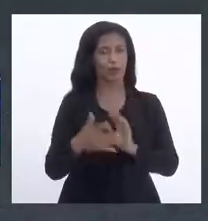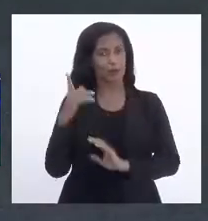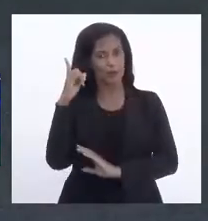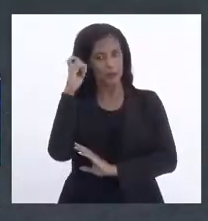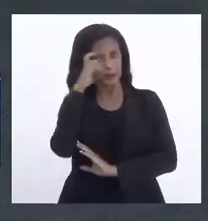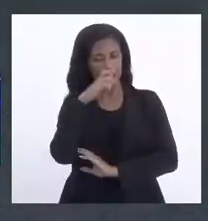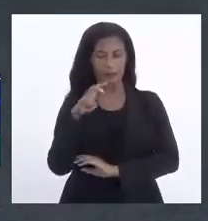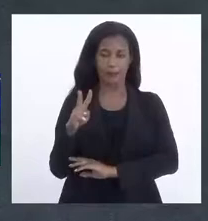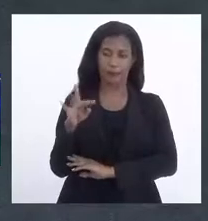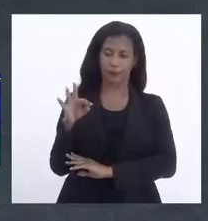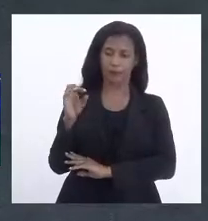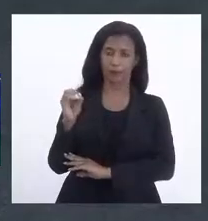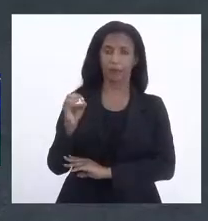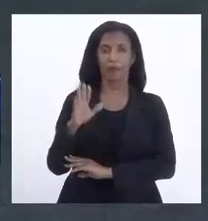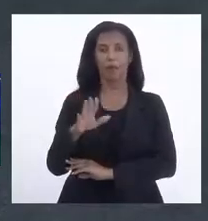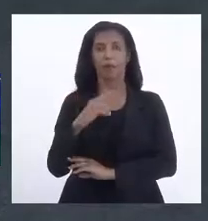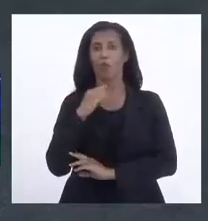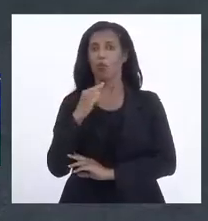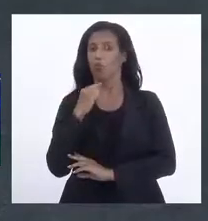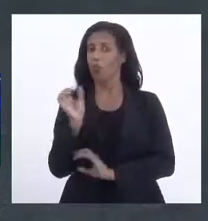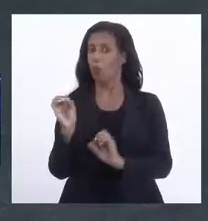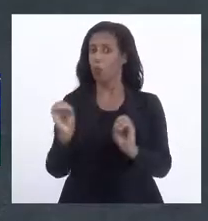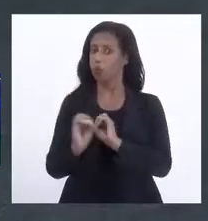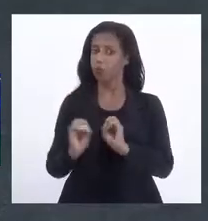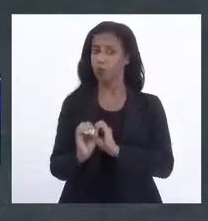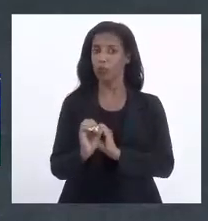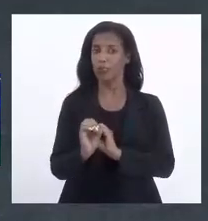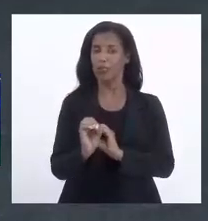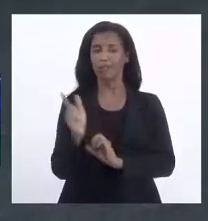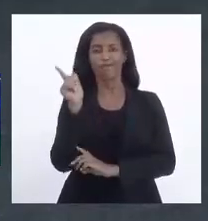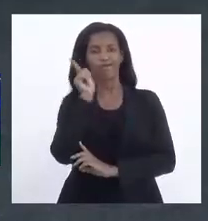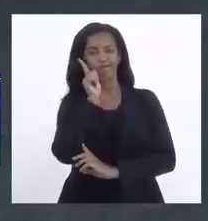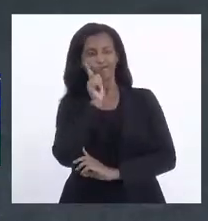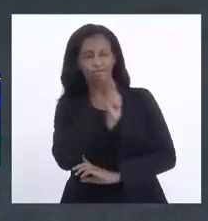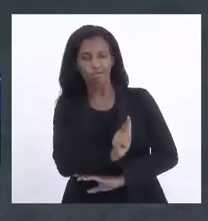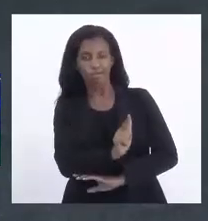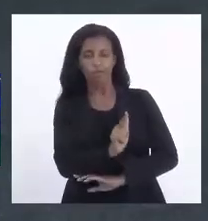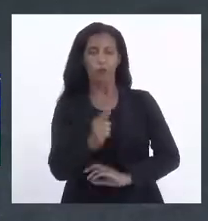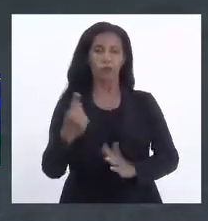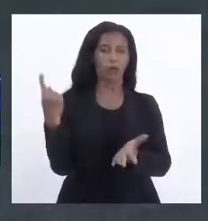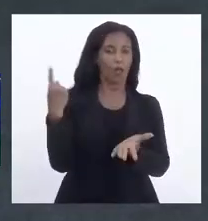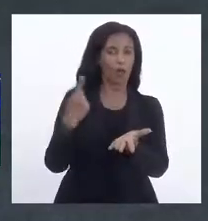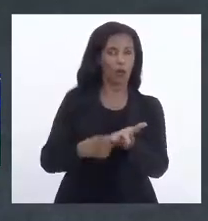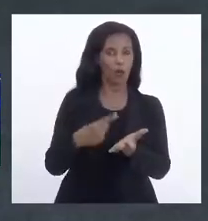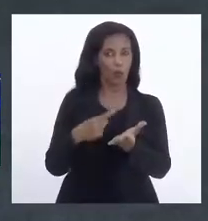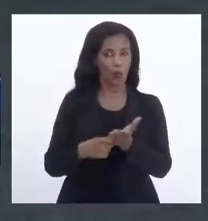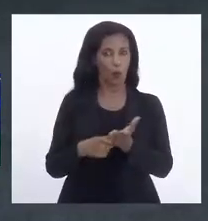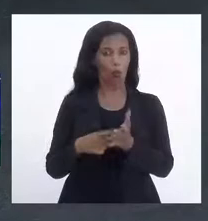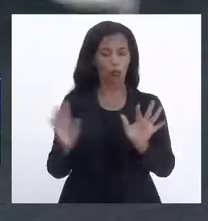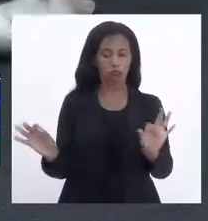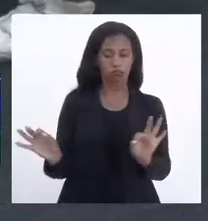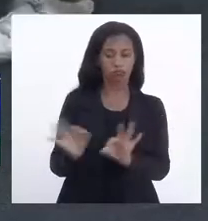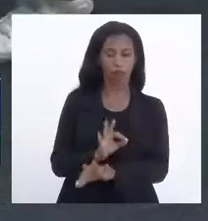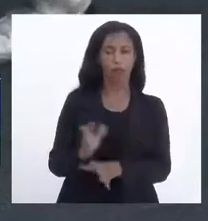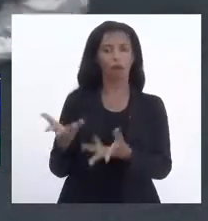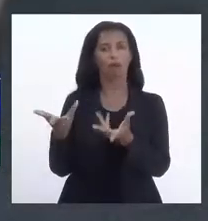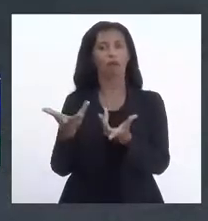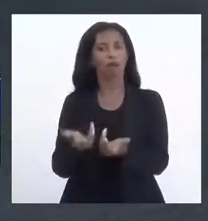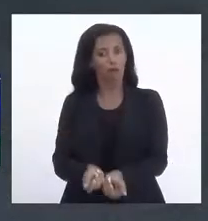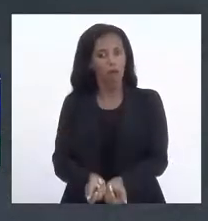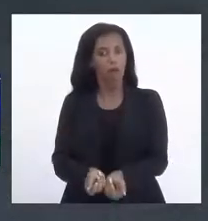dos vetos, mas, sem dúvida nenhuma, saímos dali com um acordo sedimentado que permitiu